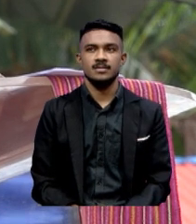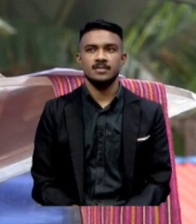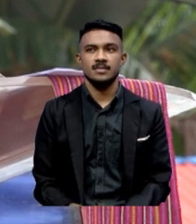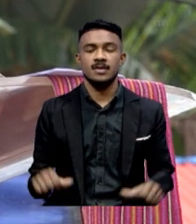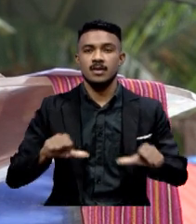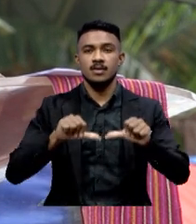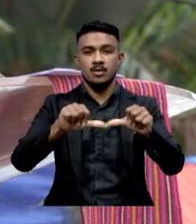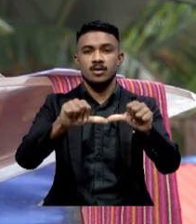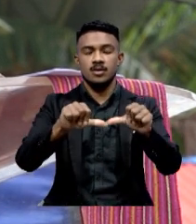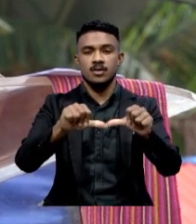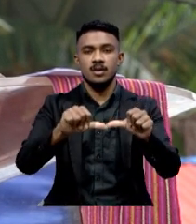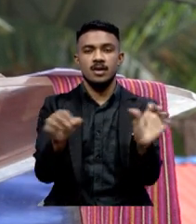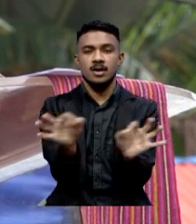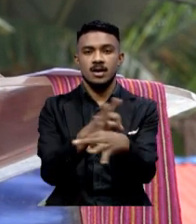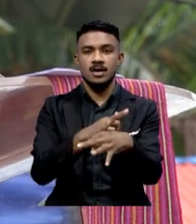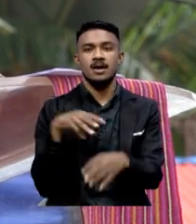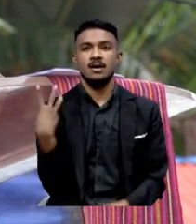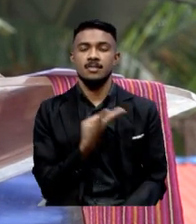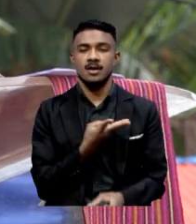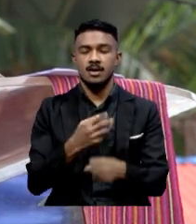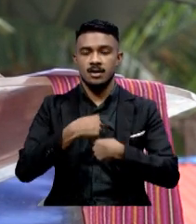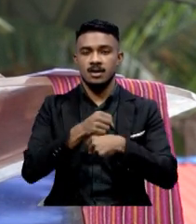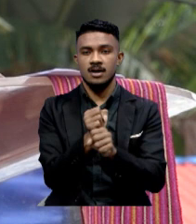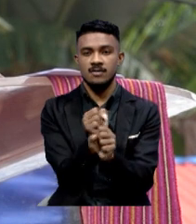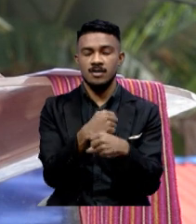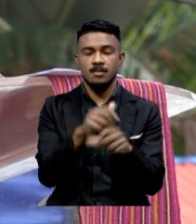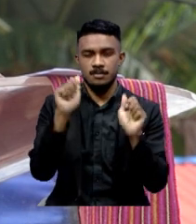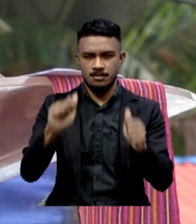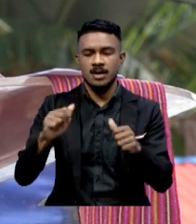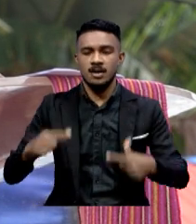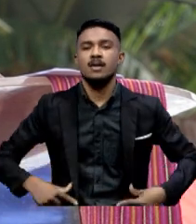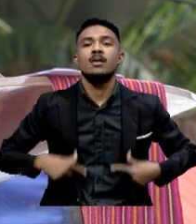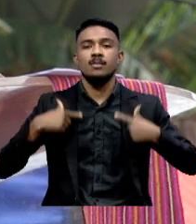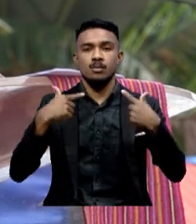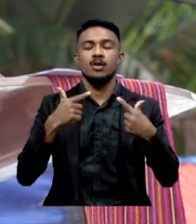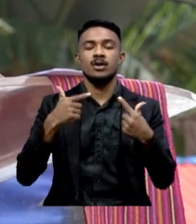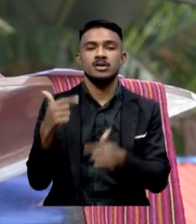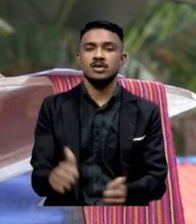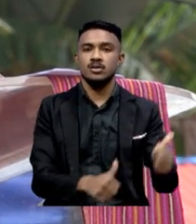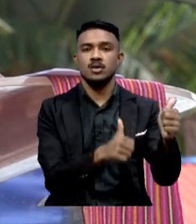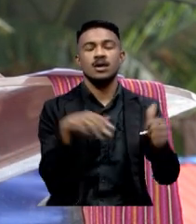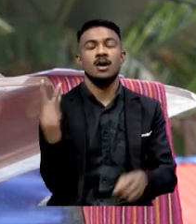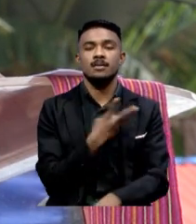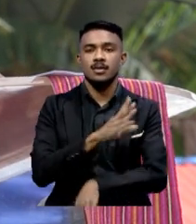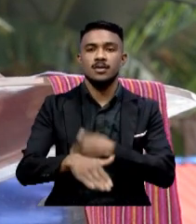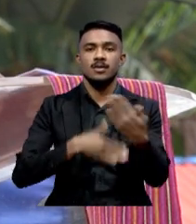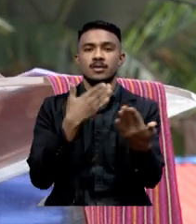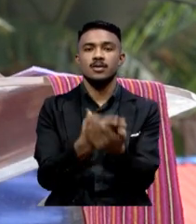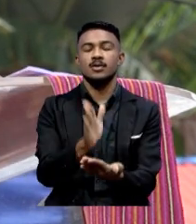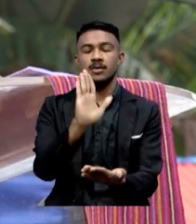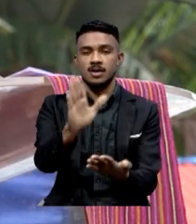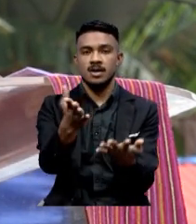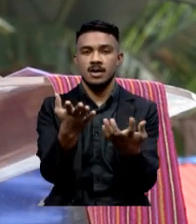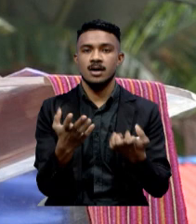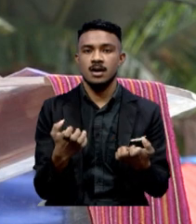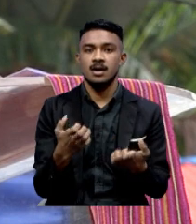continua. Hari amni kafe honune bele moris tuir an hudud ne kara tamba abi